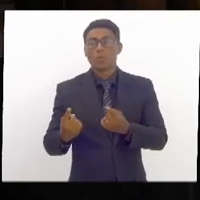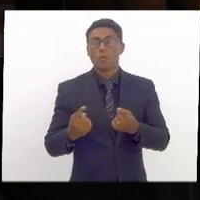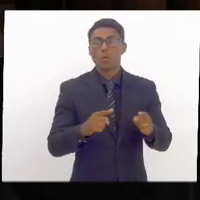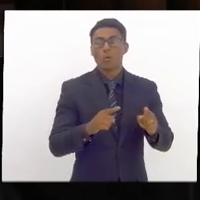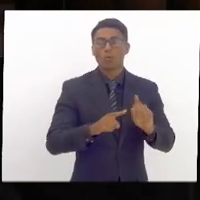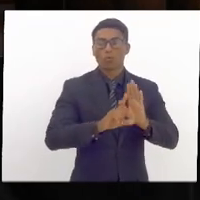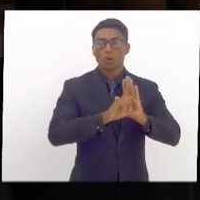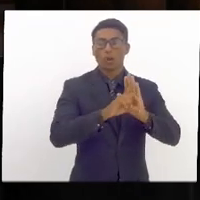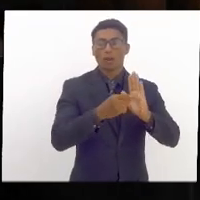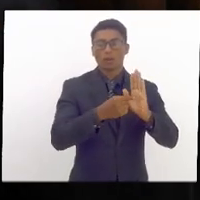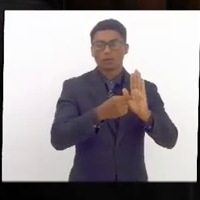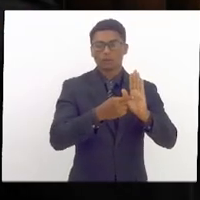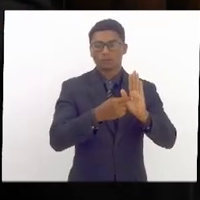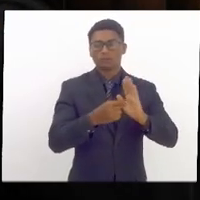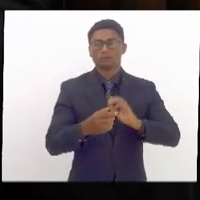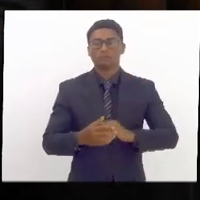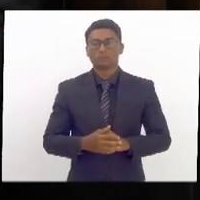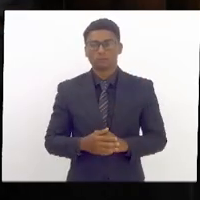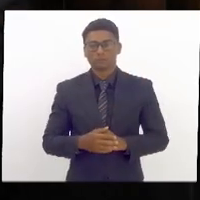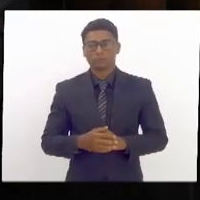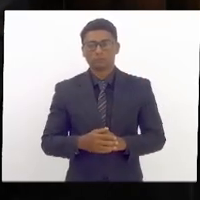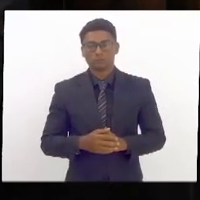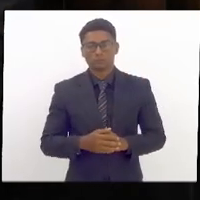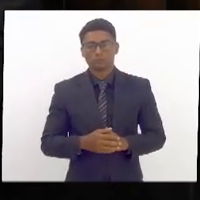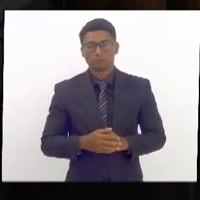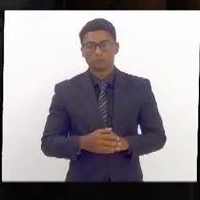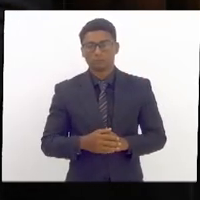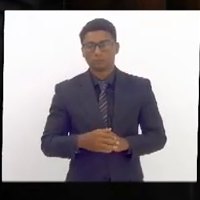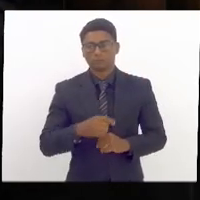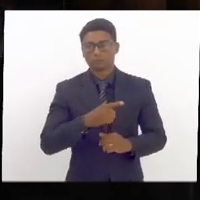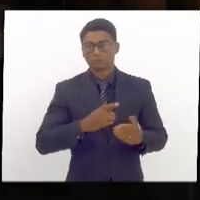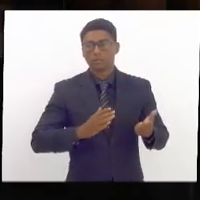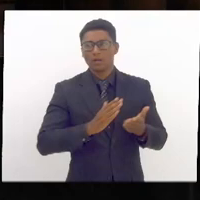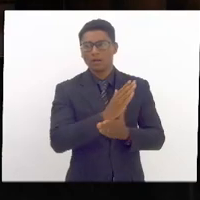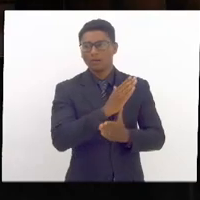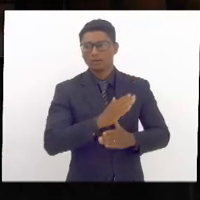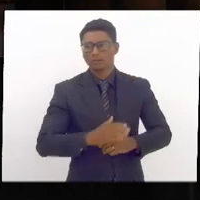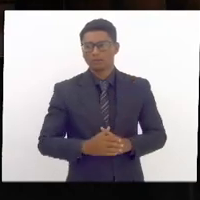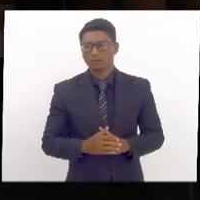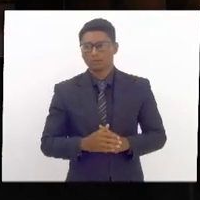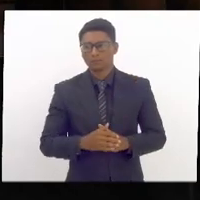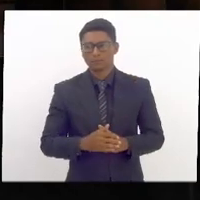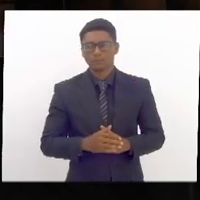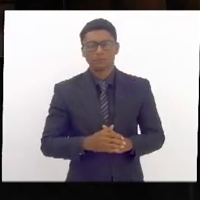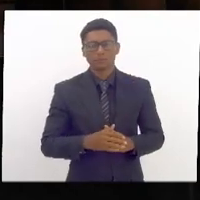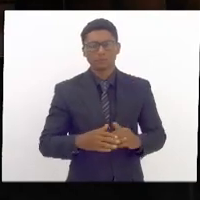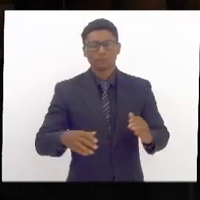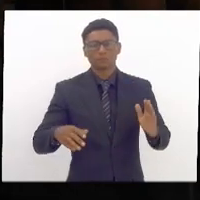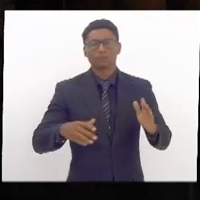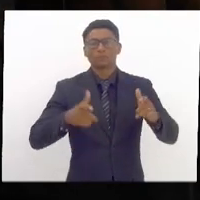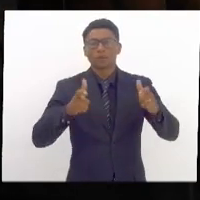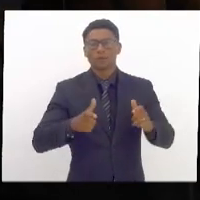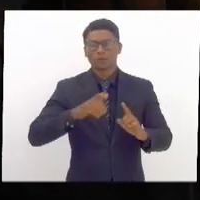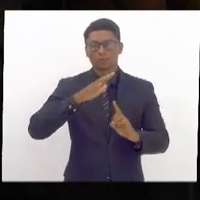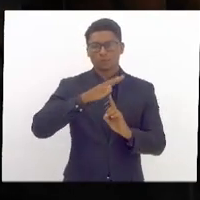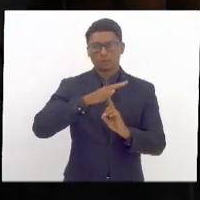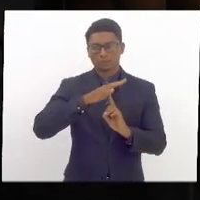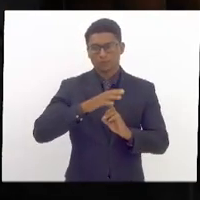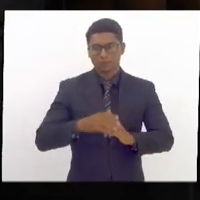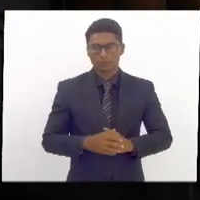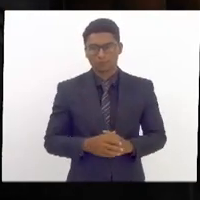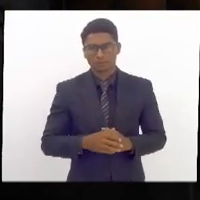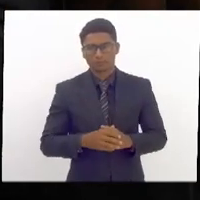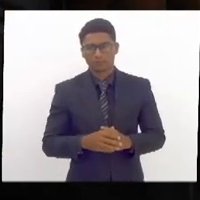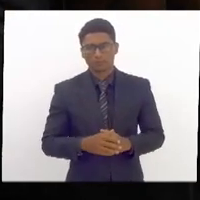contra a lei estadual deste mesmo teor, aprovada no estado do Paraná. Realmente, do ponto de